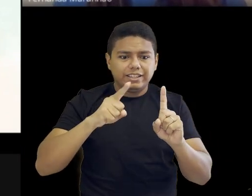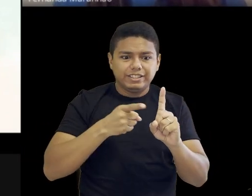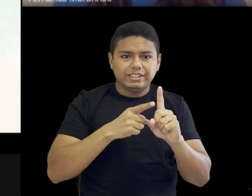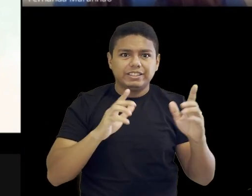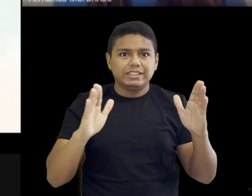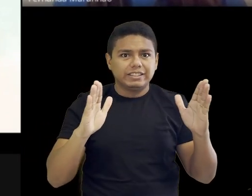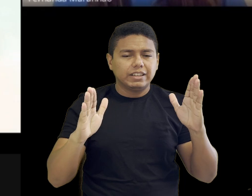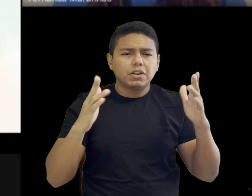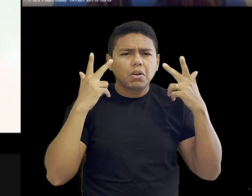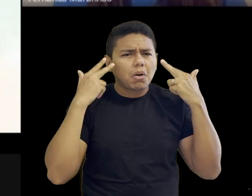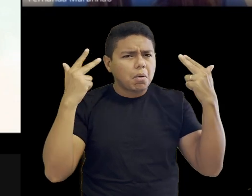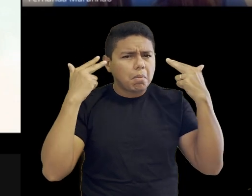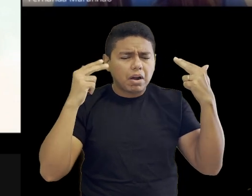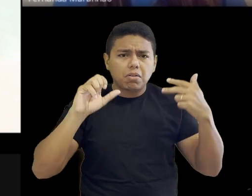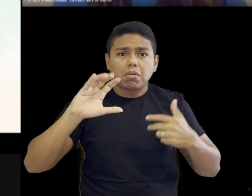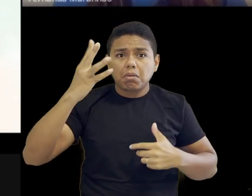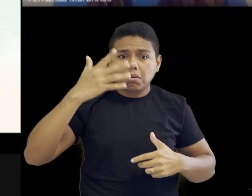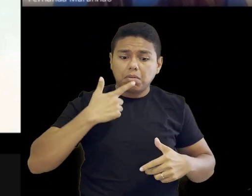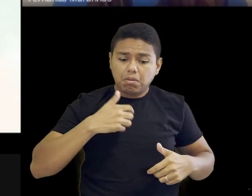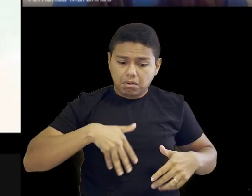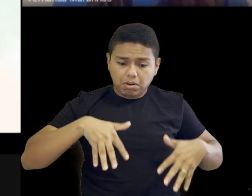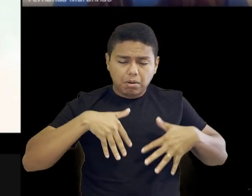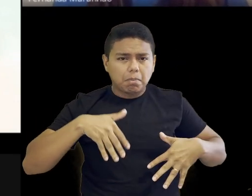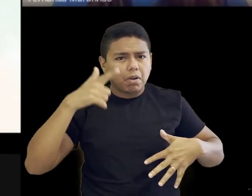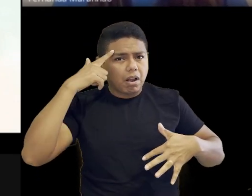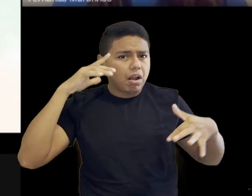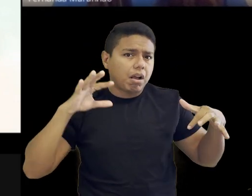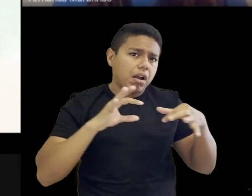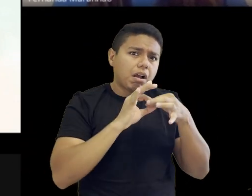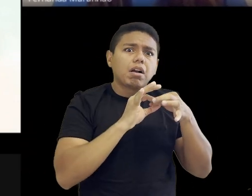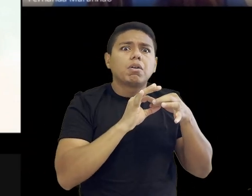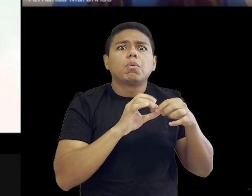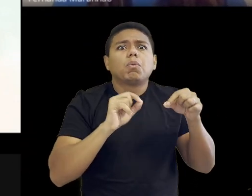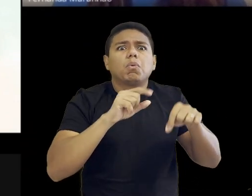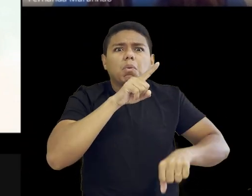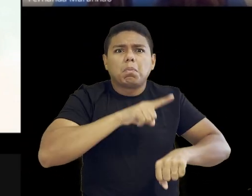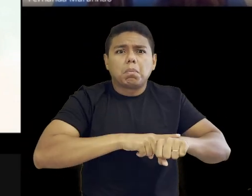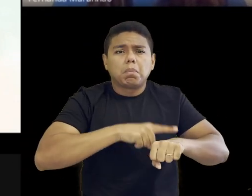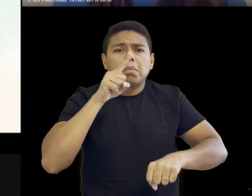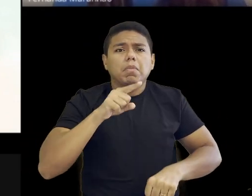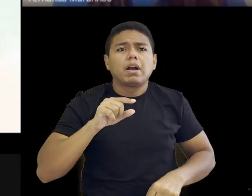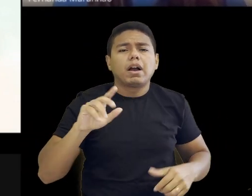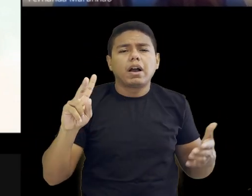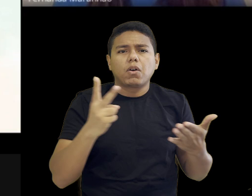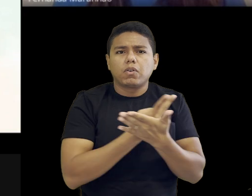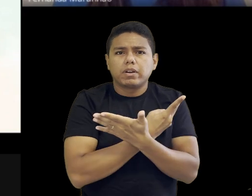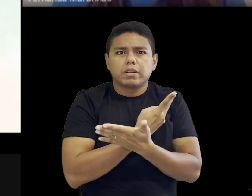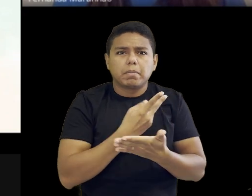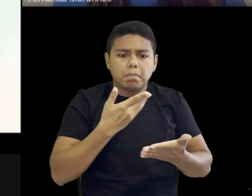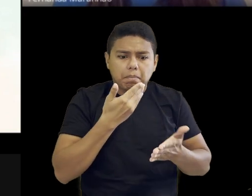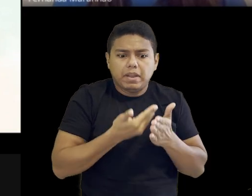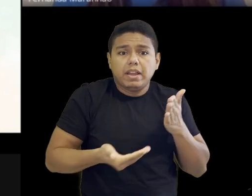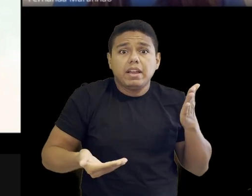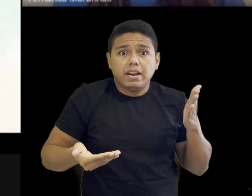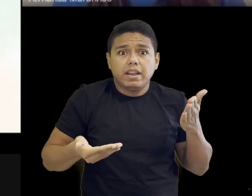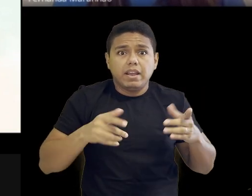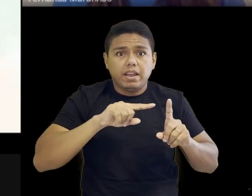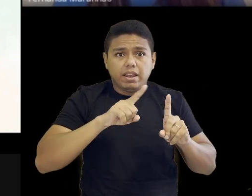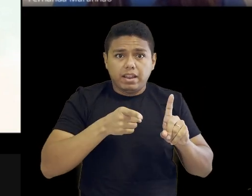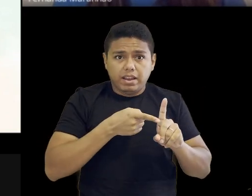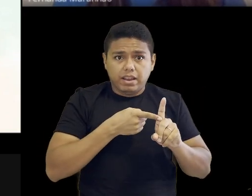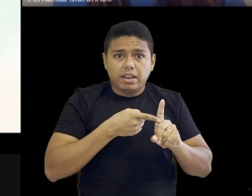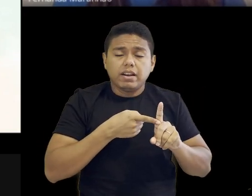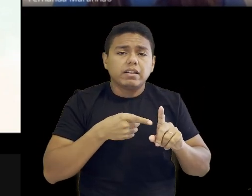estar diante de uma gestação de curso normal. Não se pode associar sangramento imediatamente a uma condição de